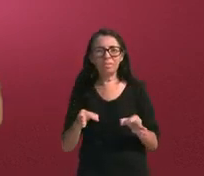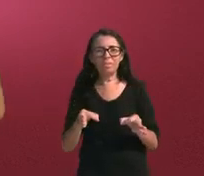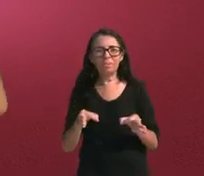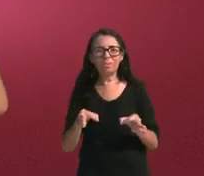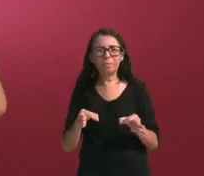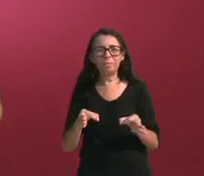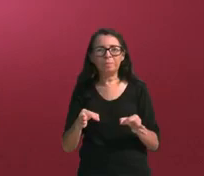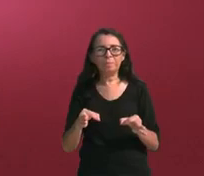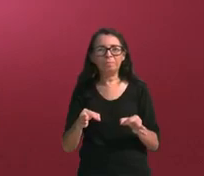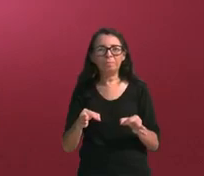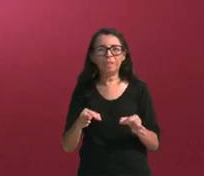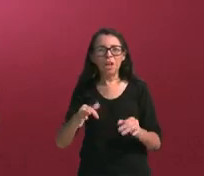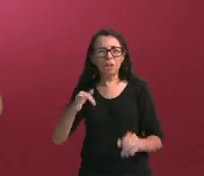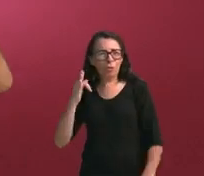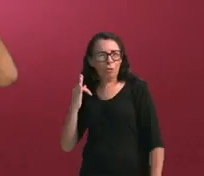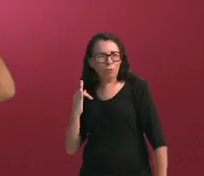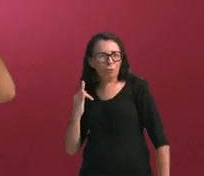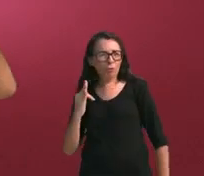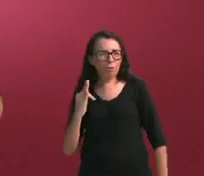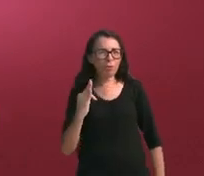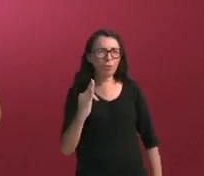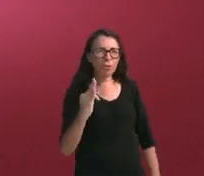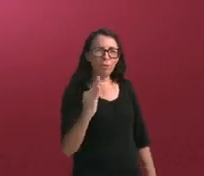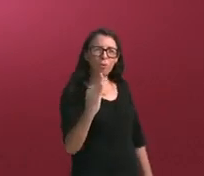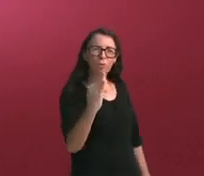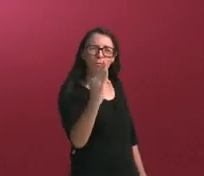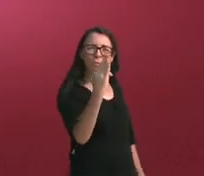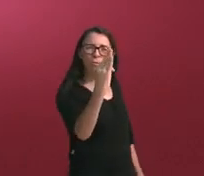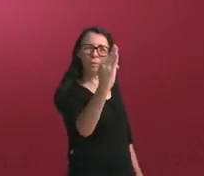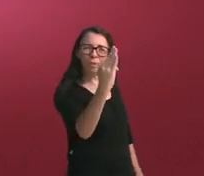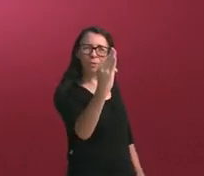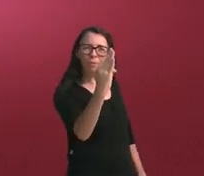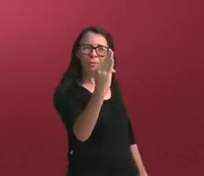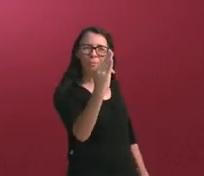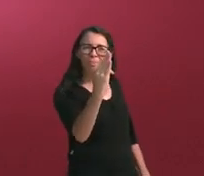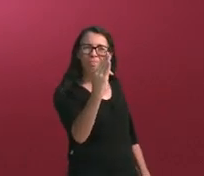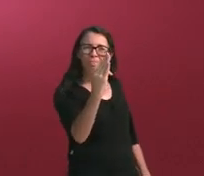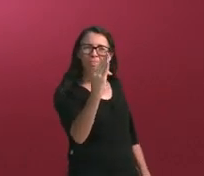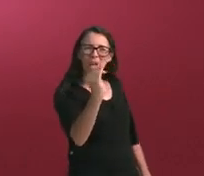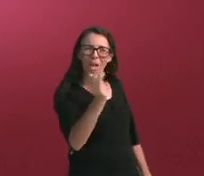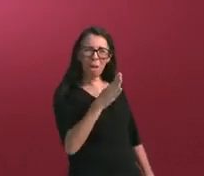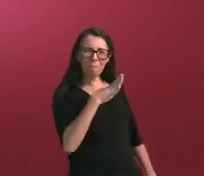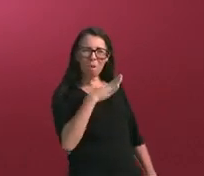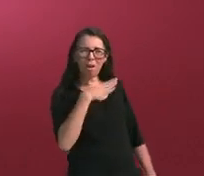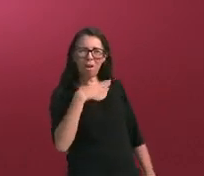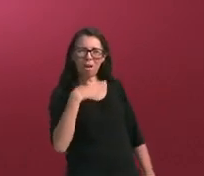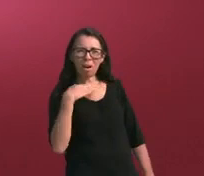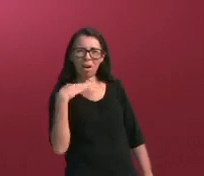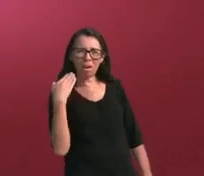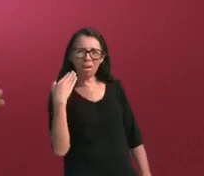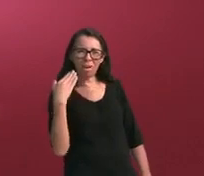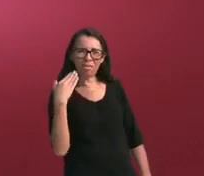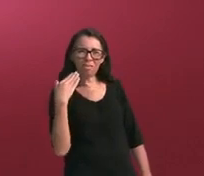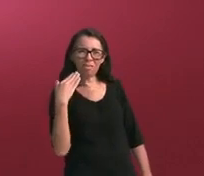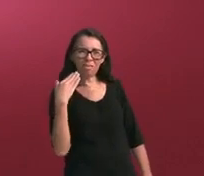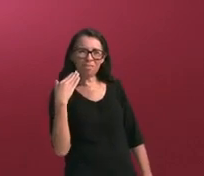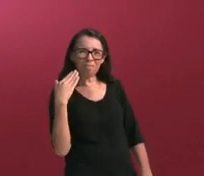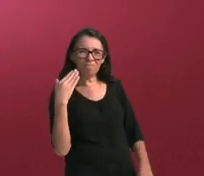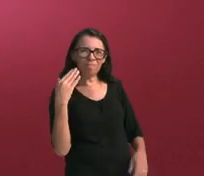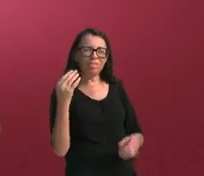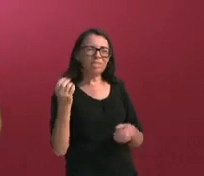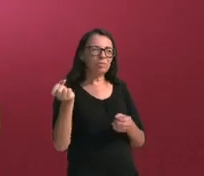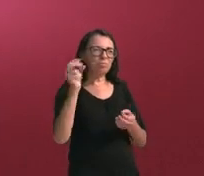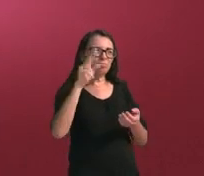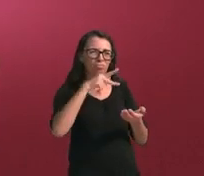entendermos que somos pecadores e que nós precisamos de Cristo. Isso é o mais excelente